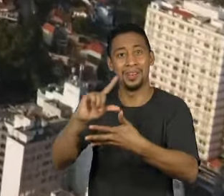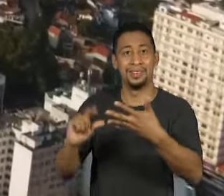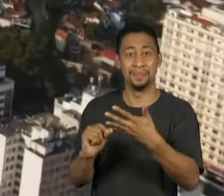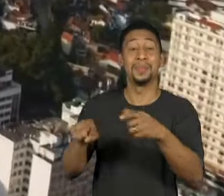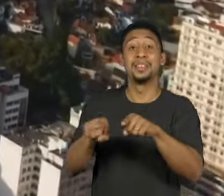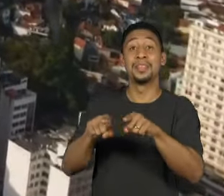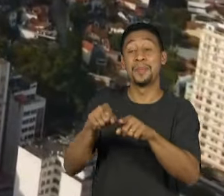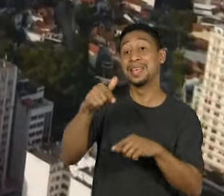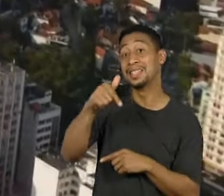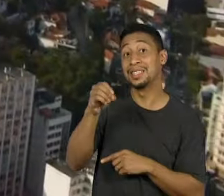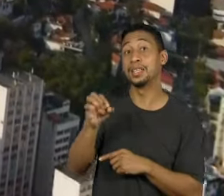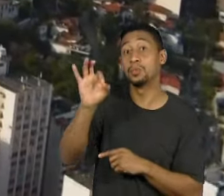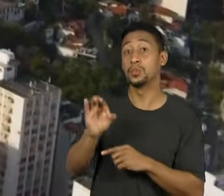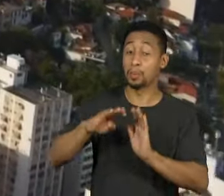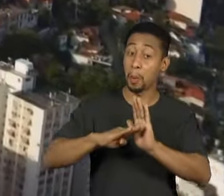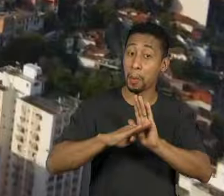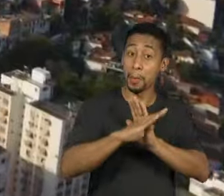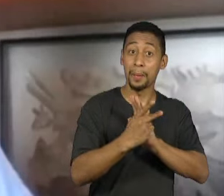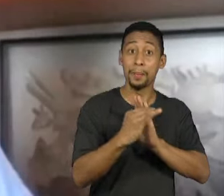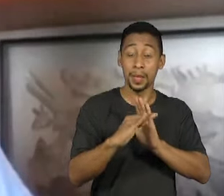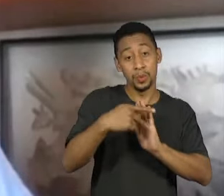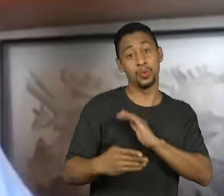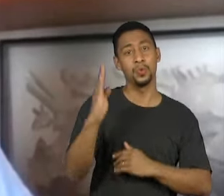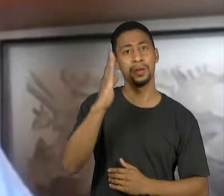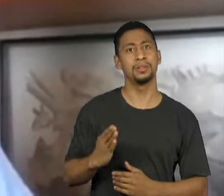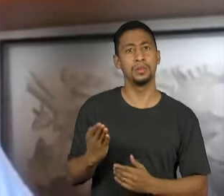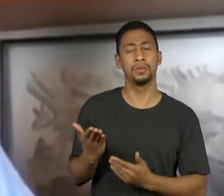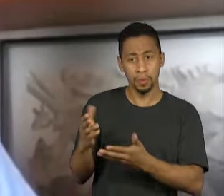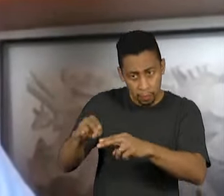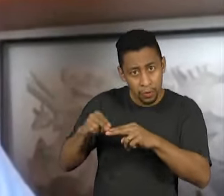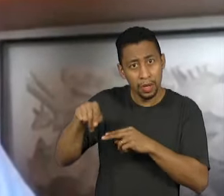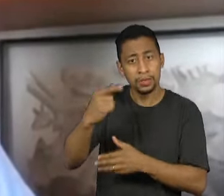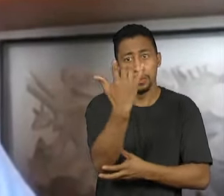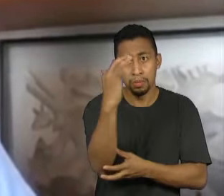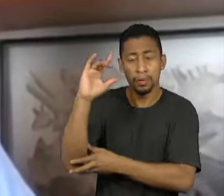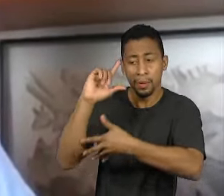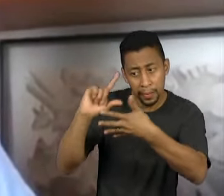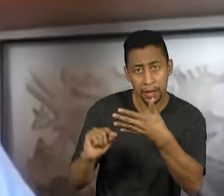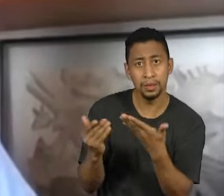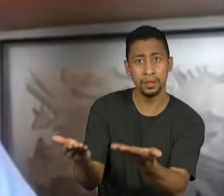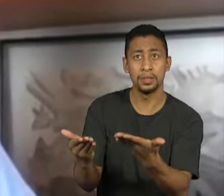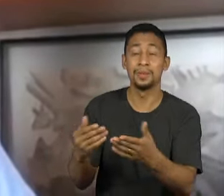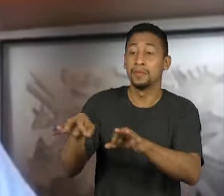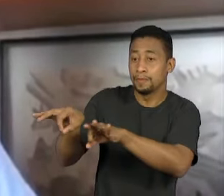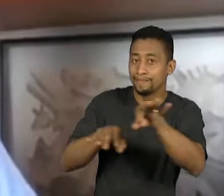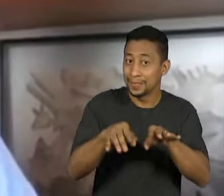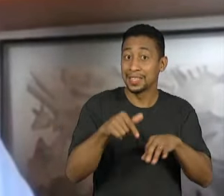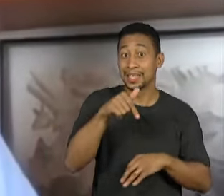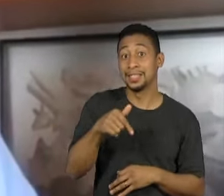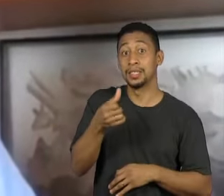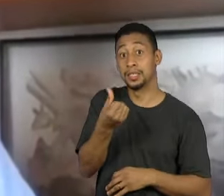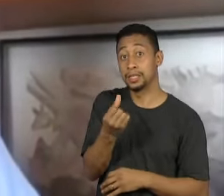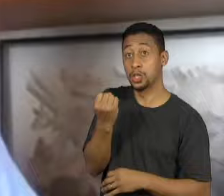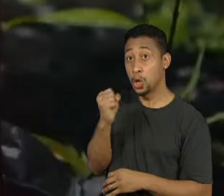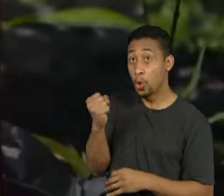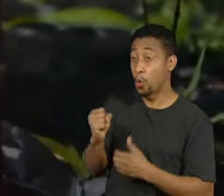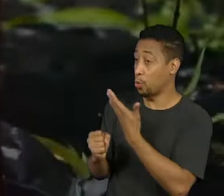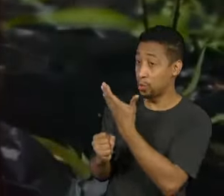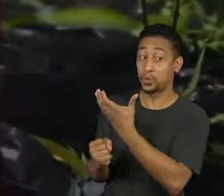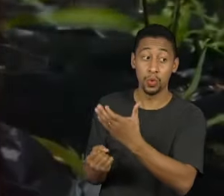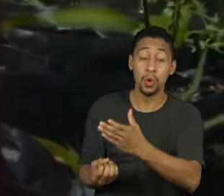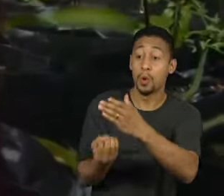do PIB nacional. A gente tem que restaurar ou plantar 768 mil hectares